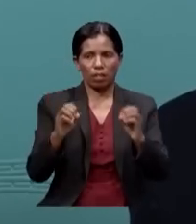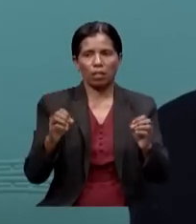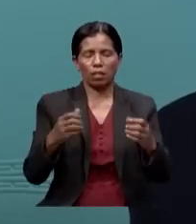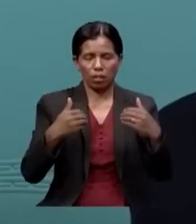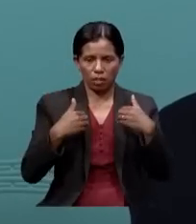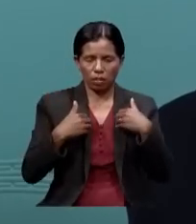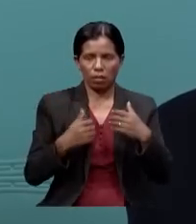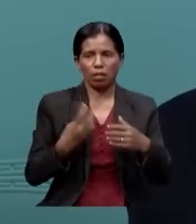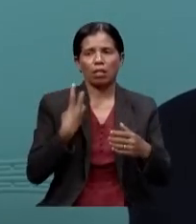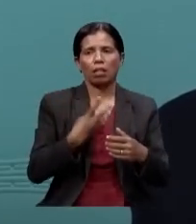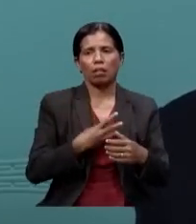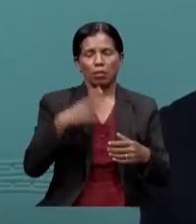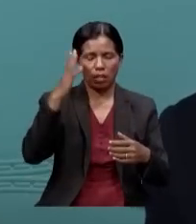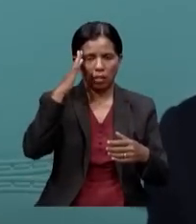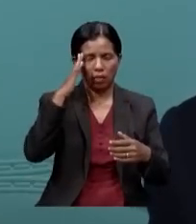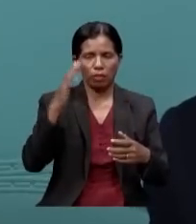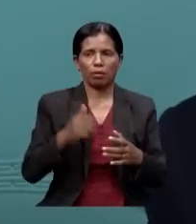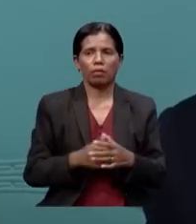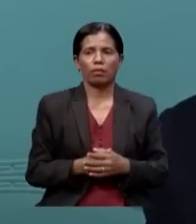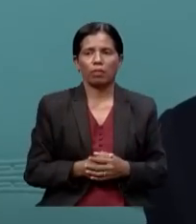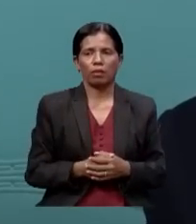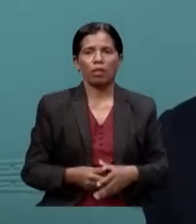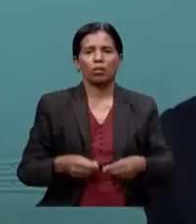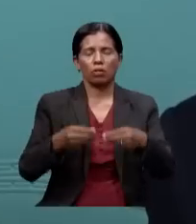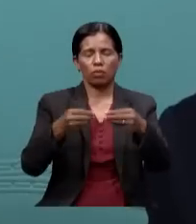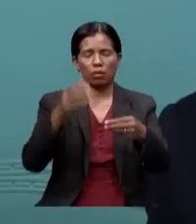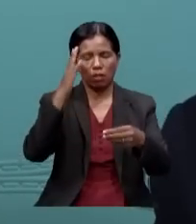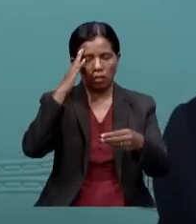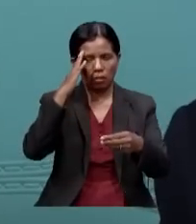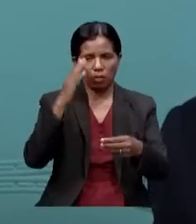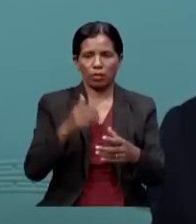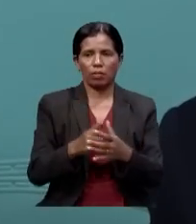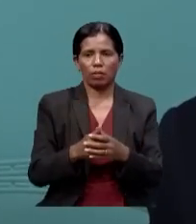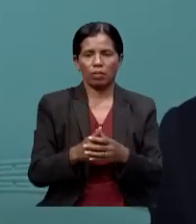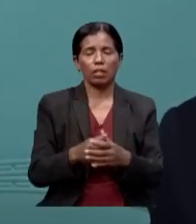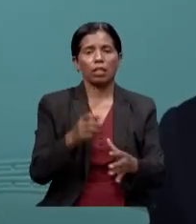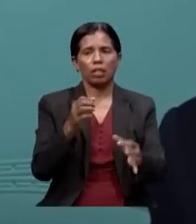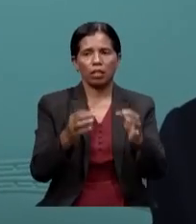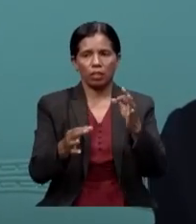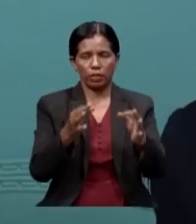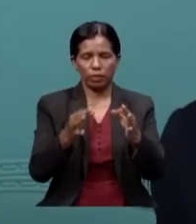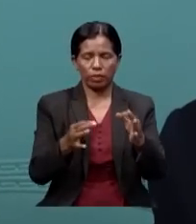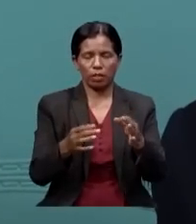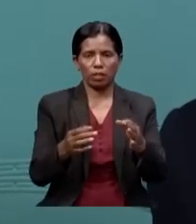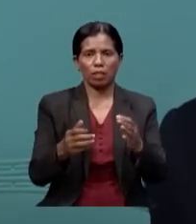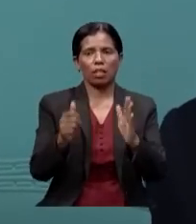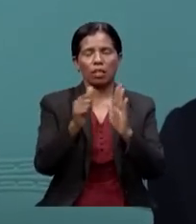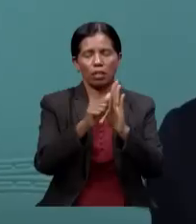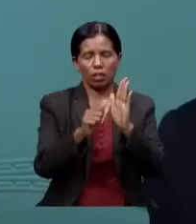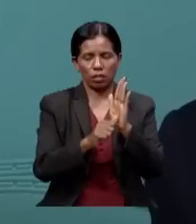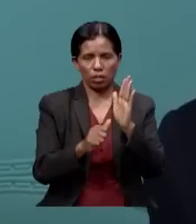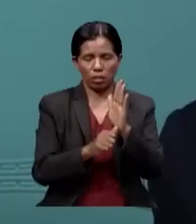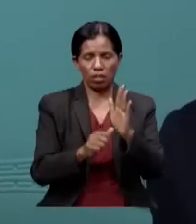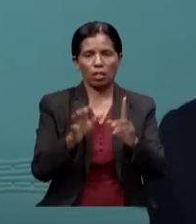anuim e a tu for anuim para o público tá, enquanto a agenda da